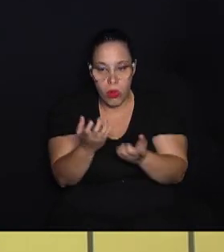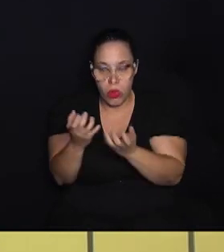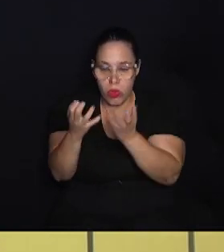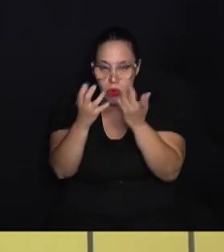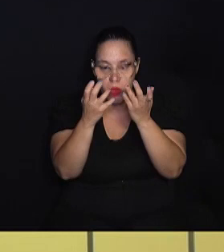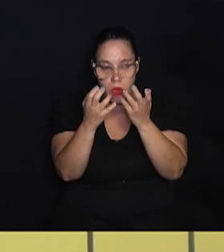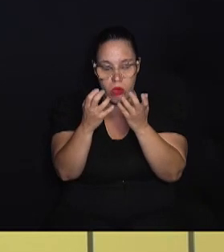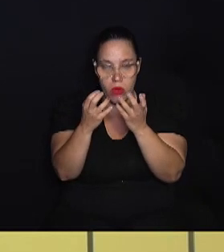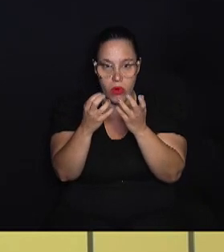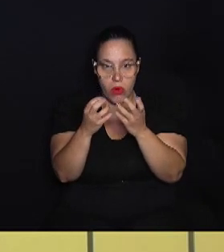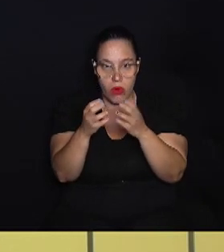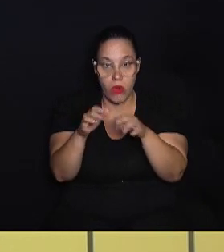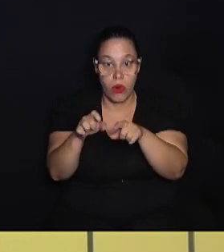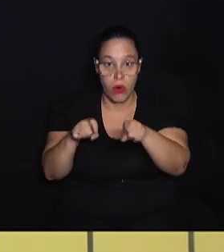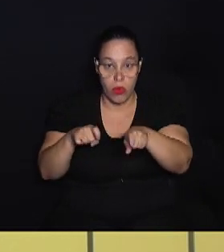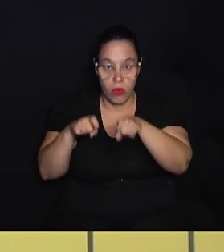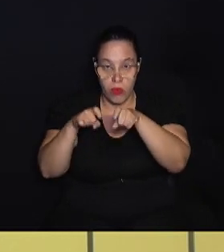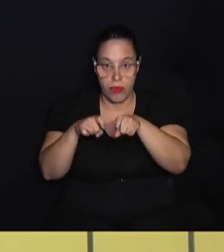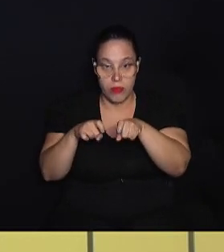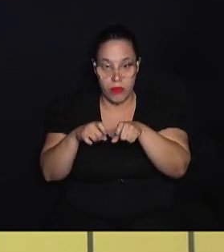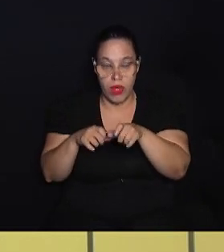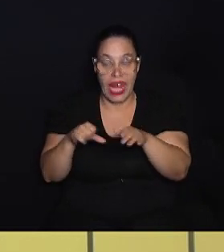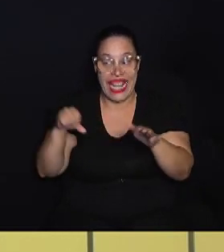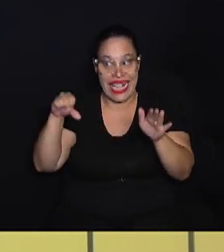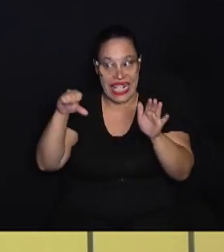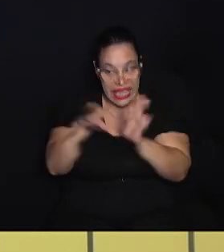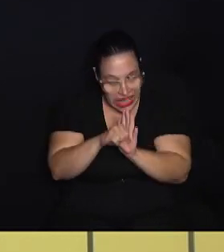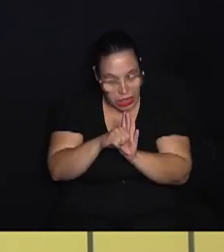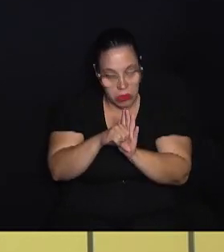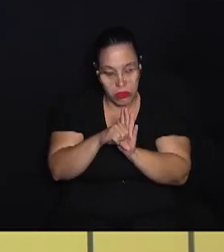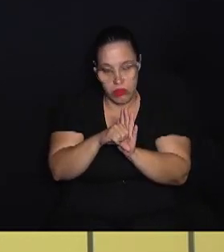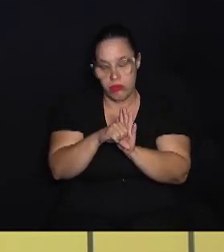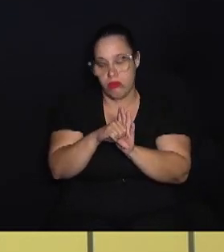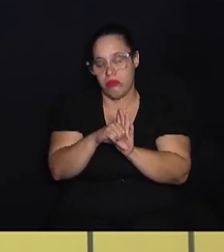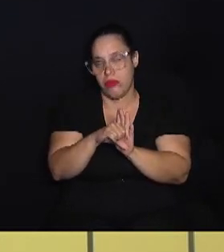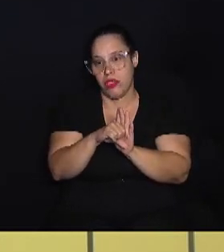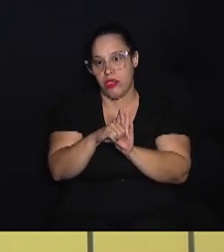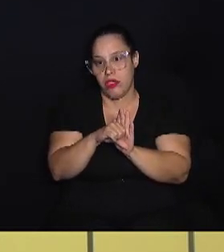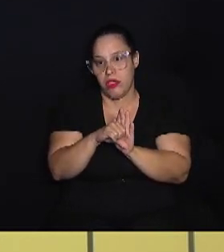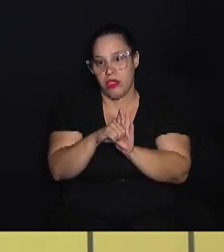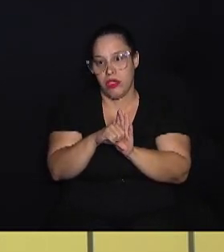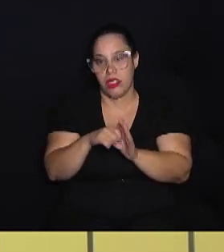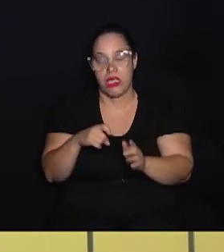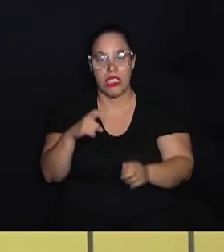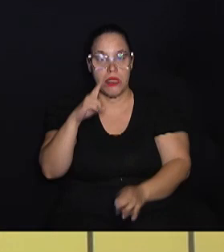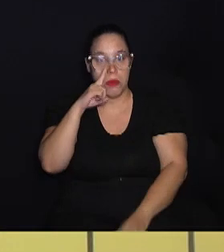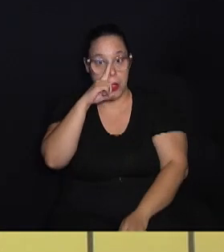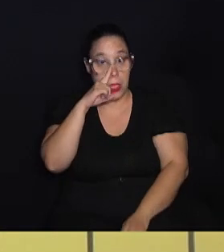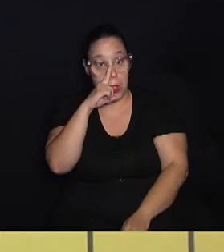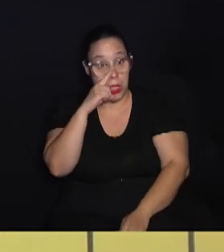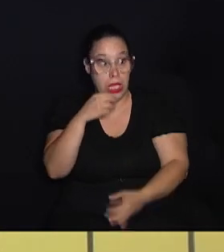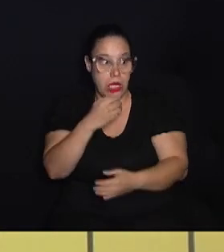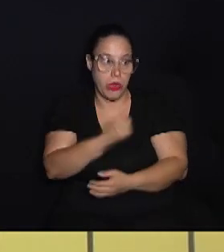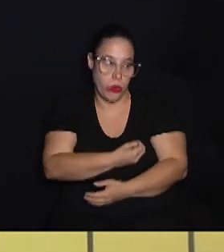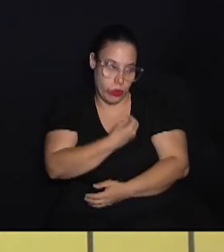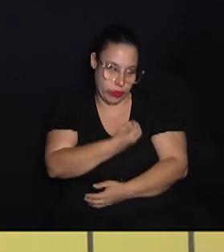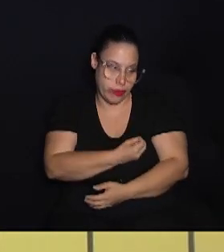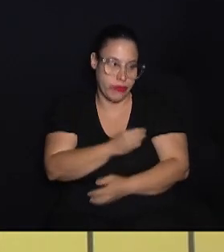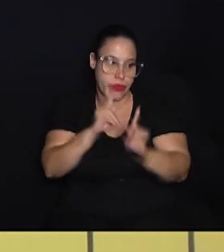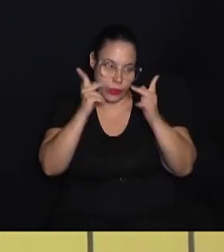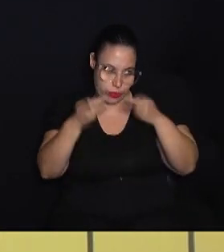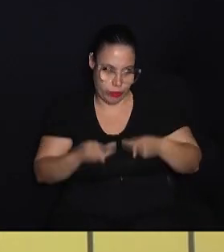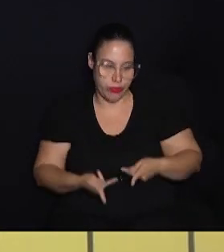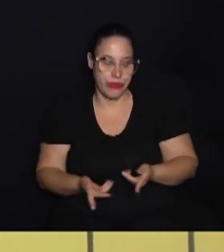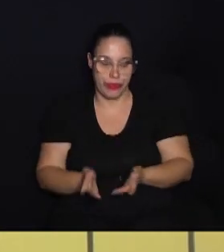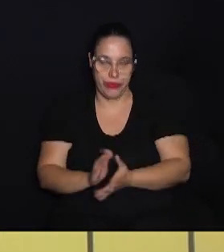baldio ou numa grande plantação, além de ser crime, né? Ele causa muito risco à vida humana. Sim.